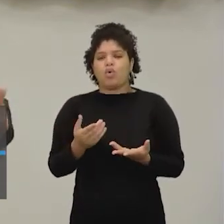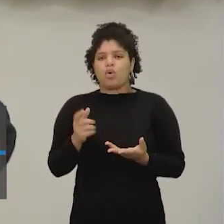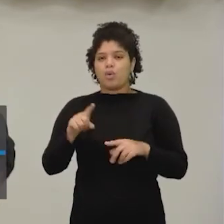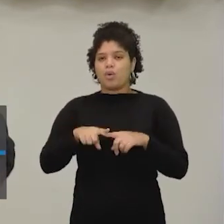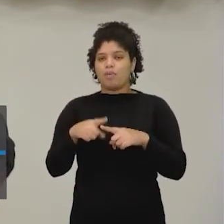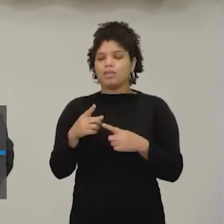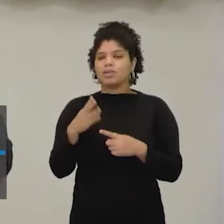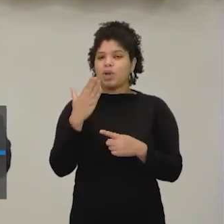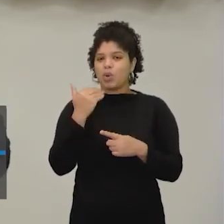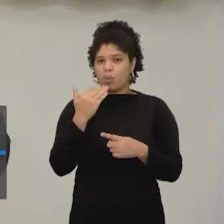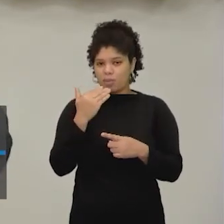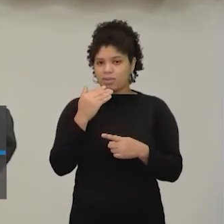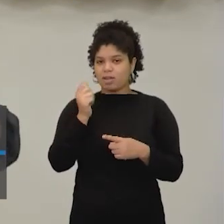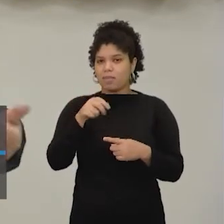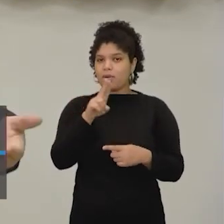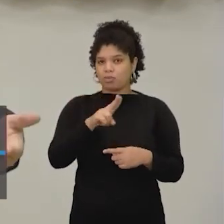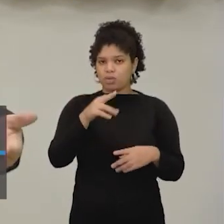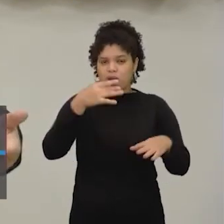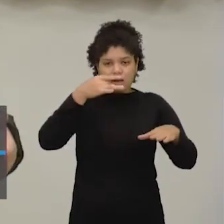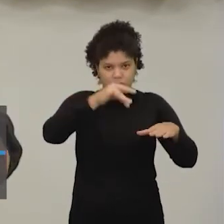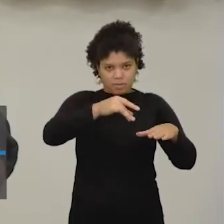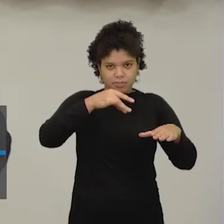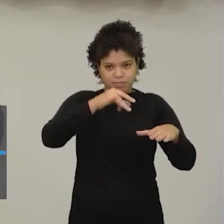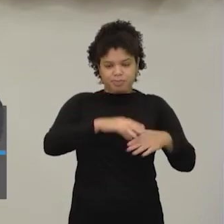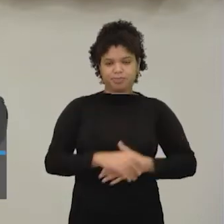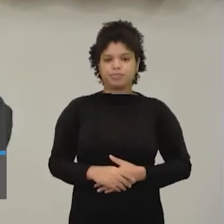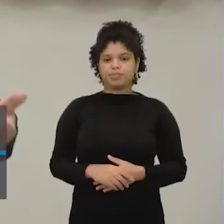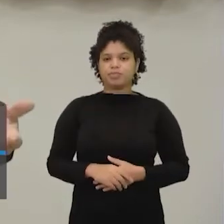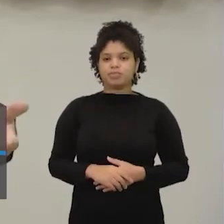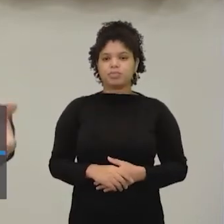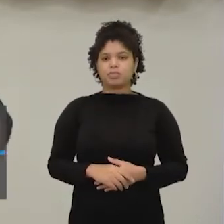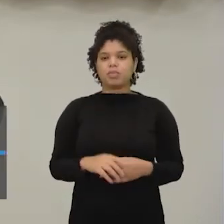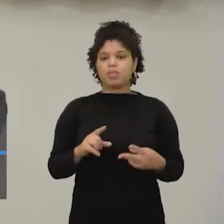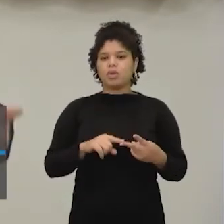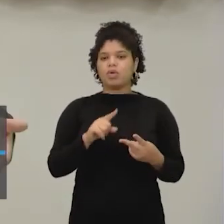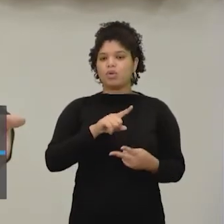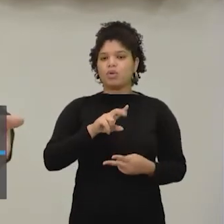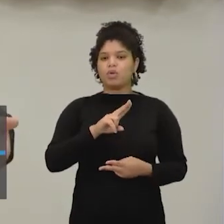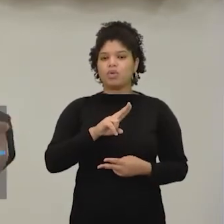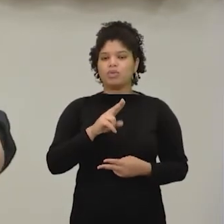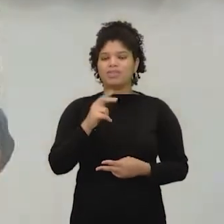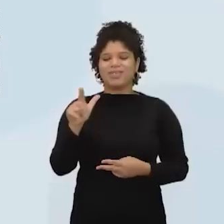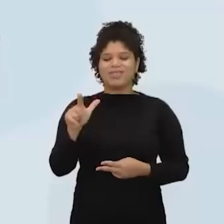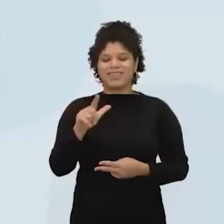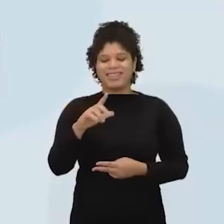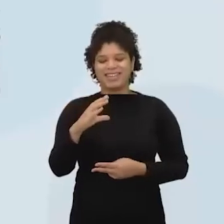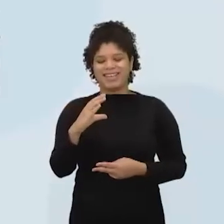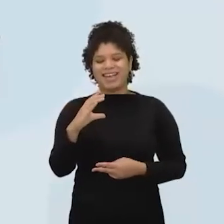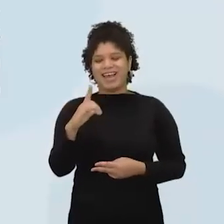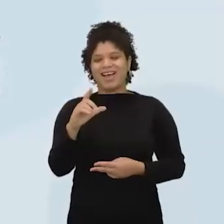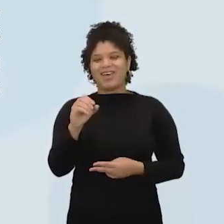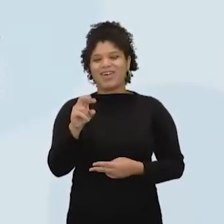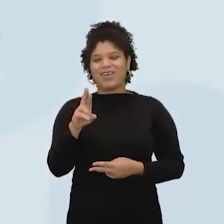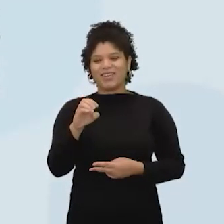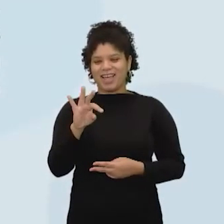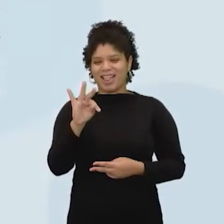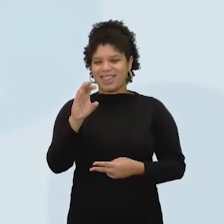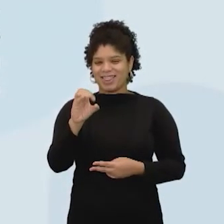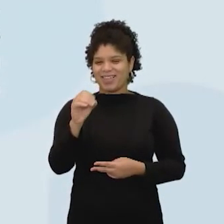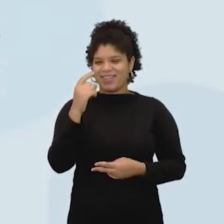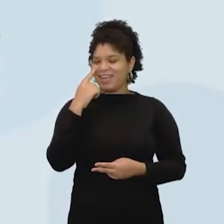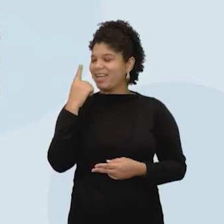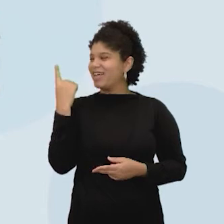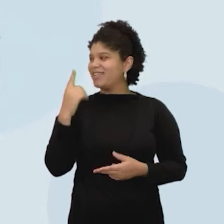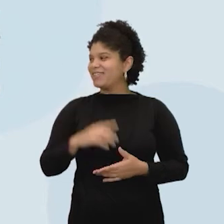um dos usos. Né? O cloreto de sódio ou sal de cozinha. Atualmente, a principal fonte